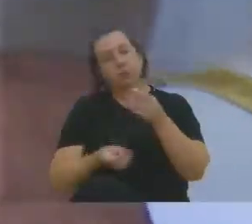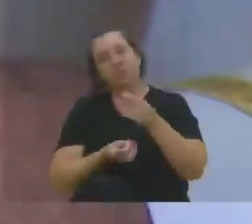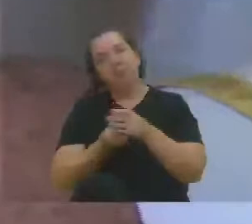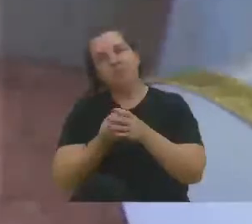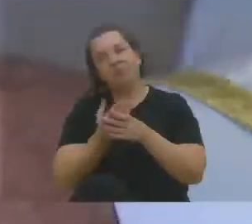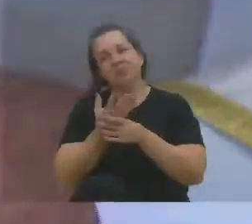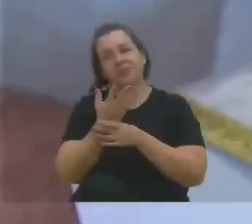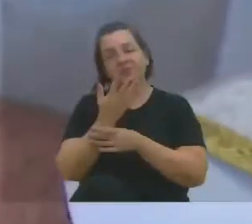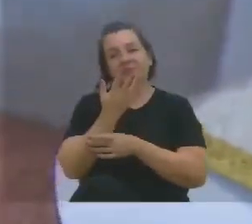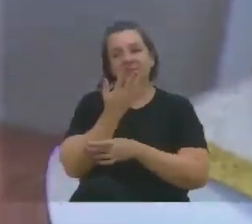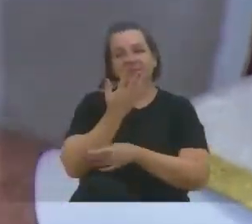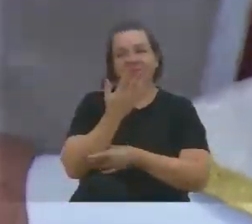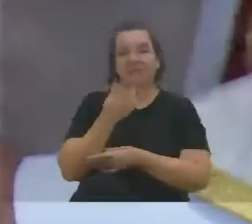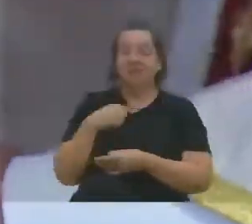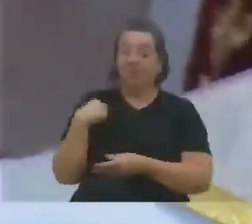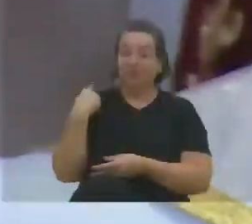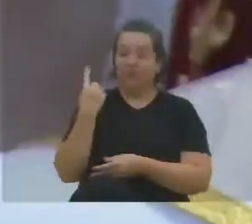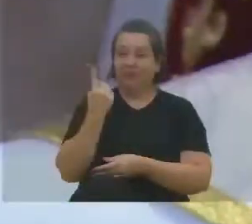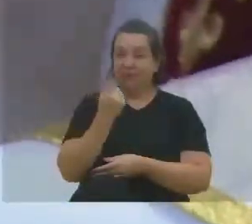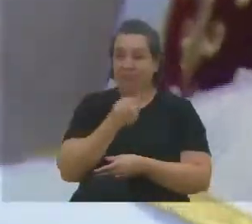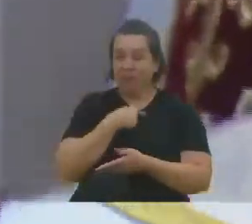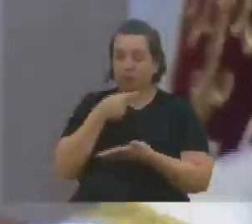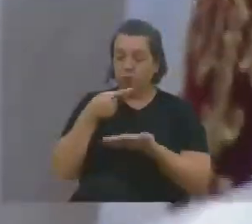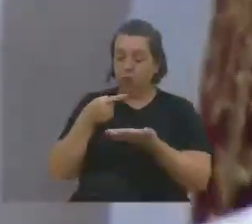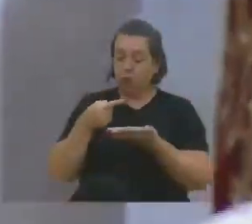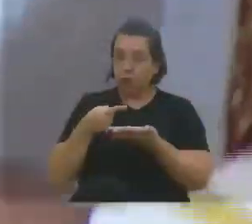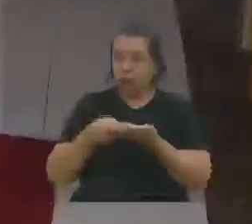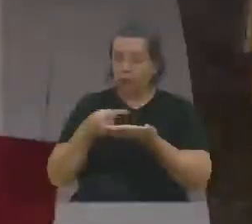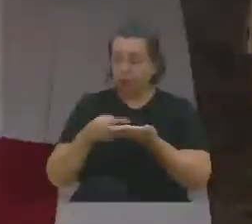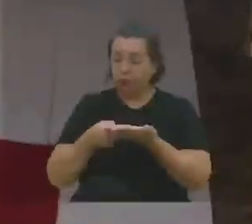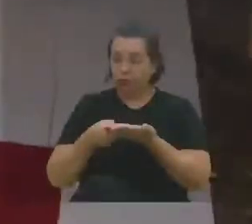gratidão ao Criador.